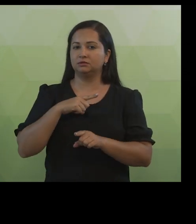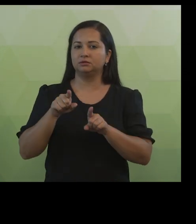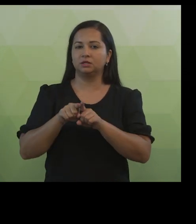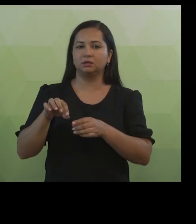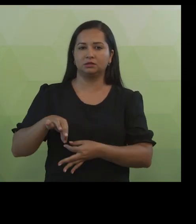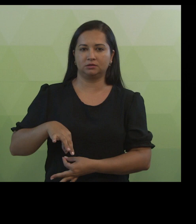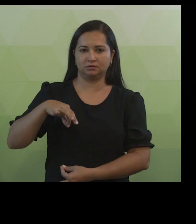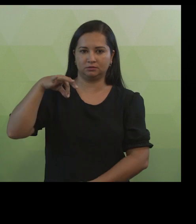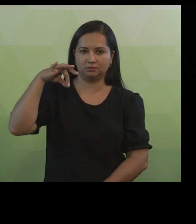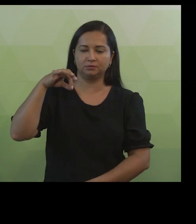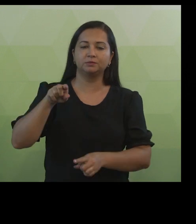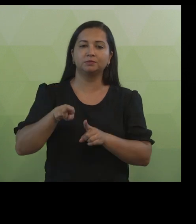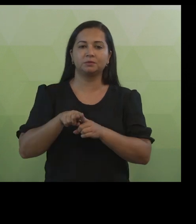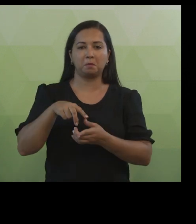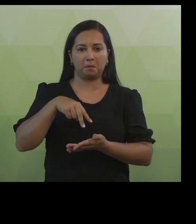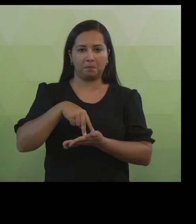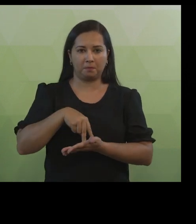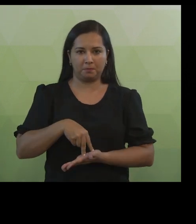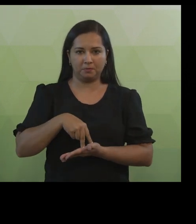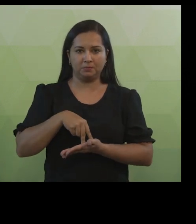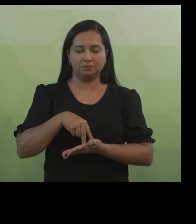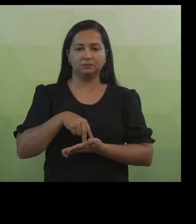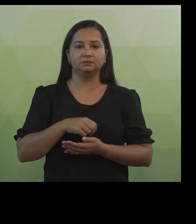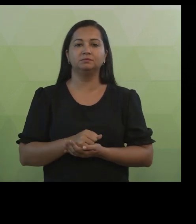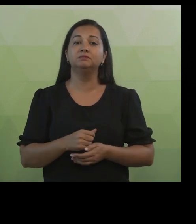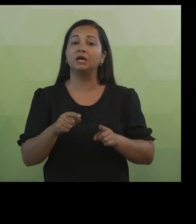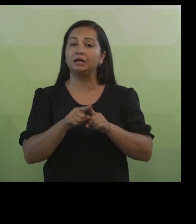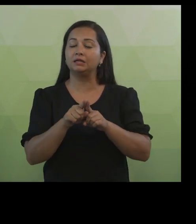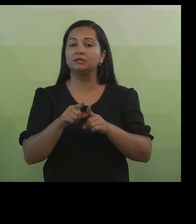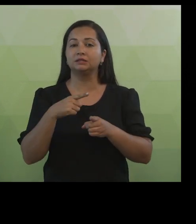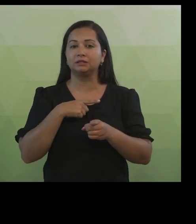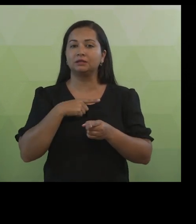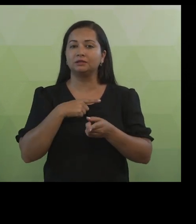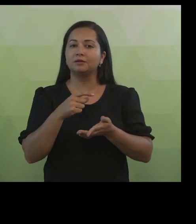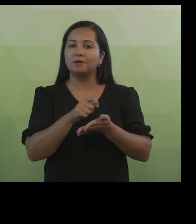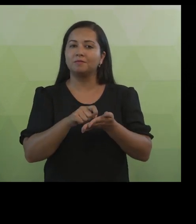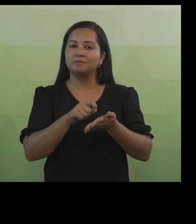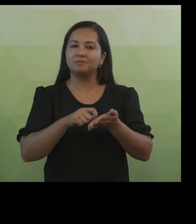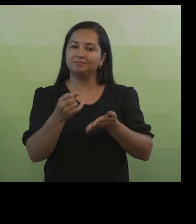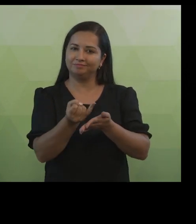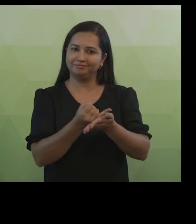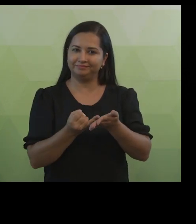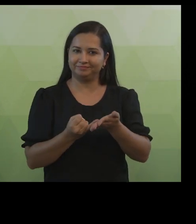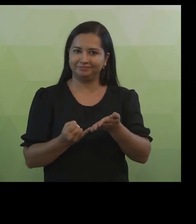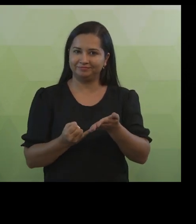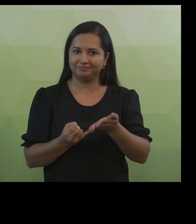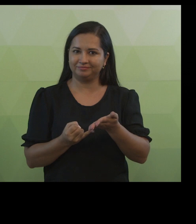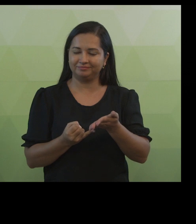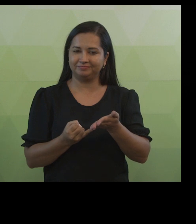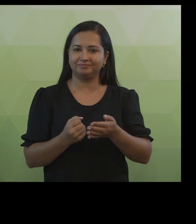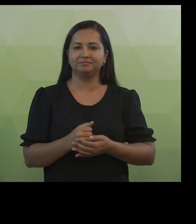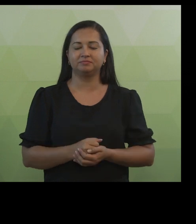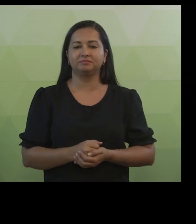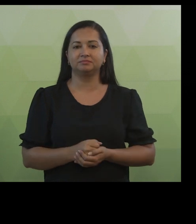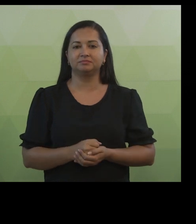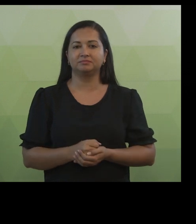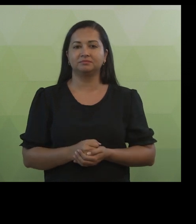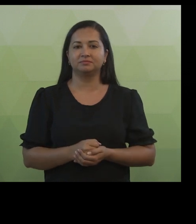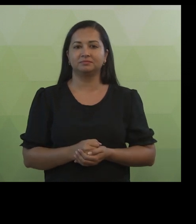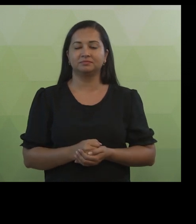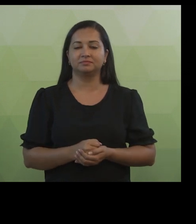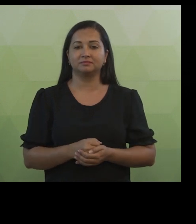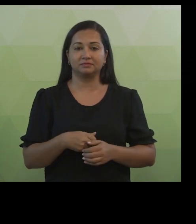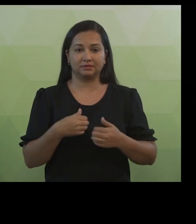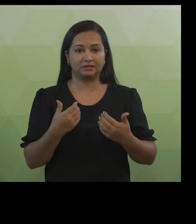outros atributos como, por exemplo, matrícula. Um aluno é uma pessoa. Logo, um aluno pode herdar